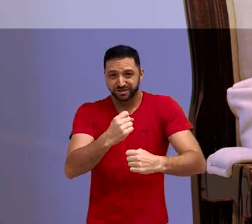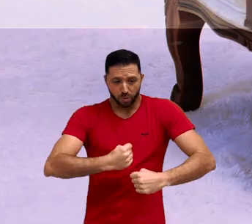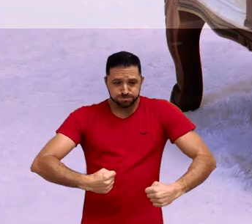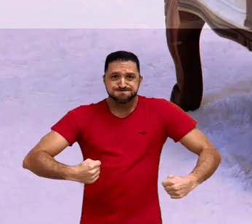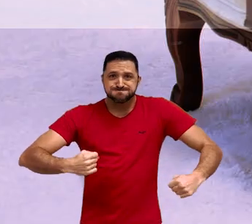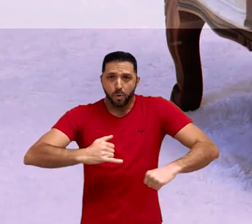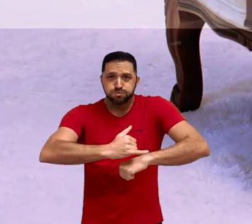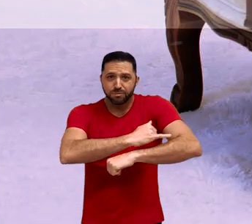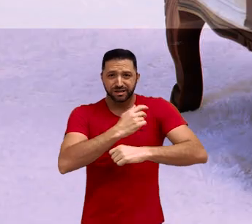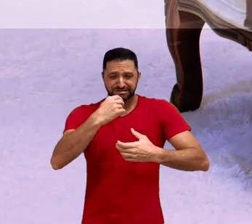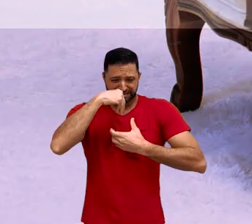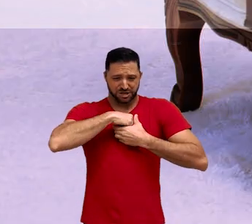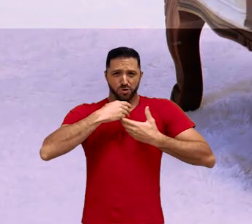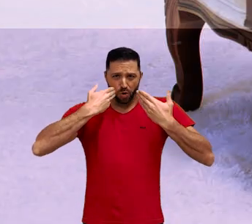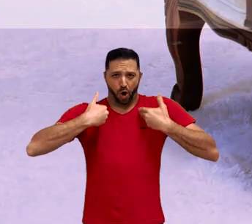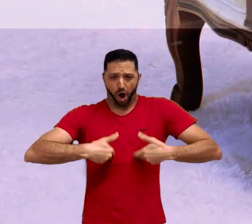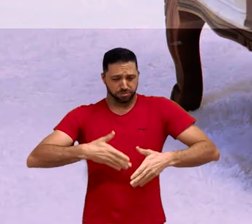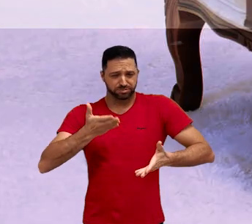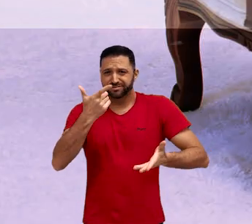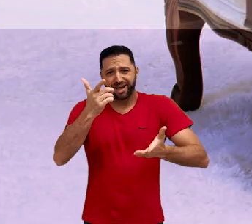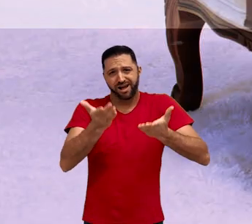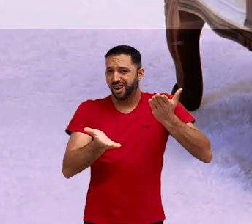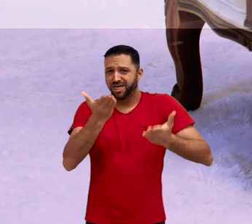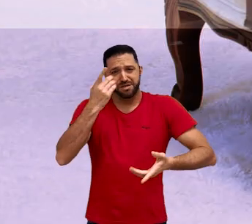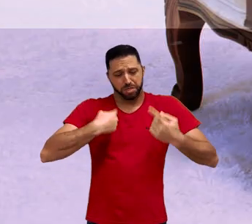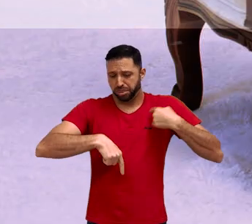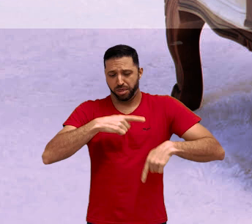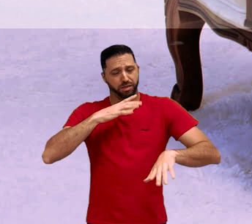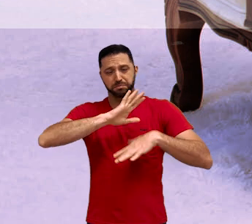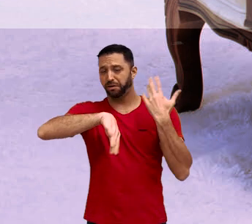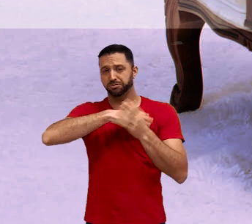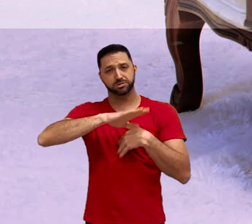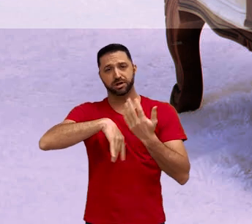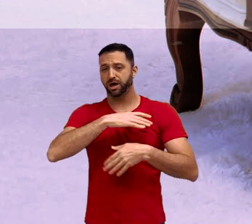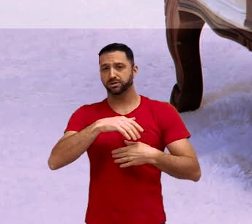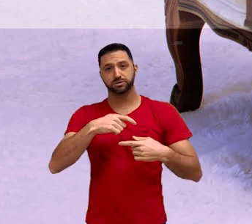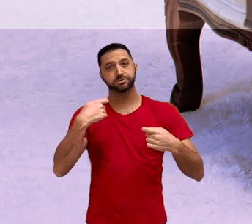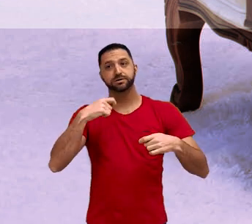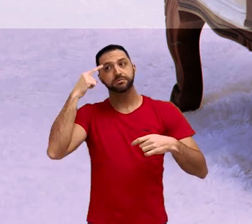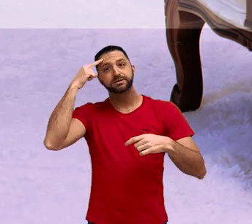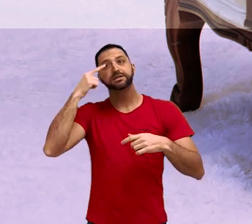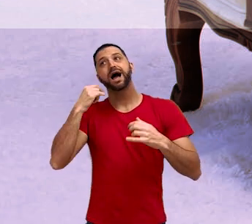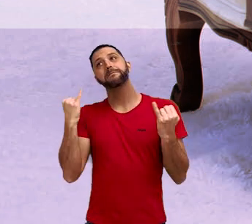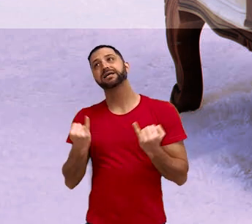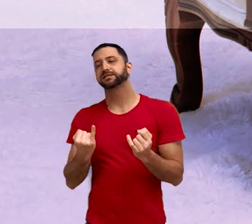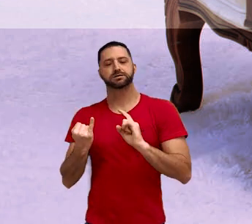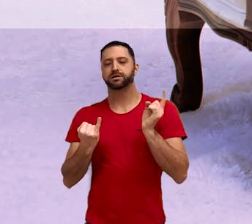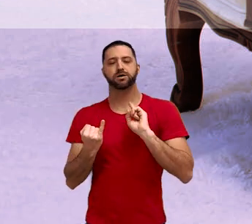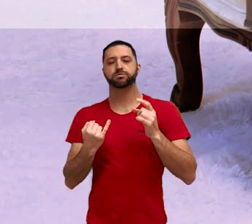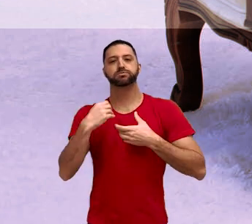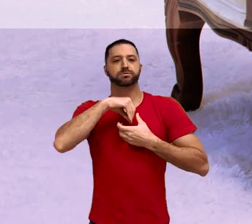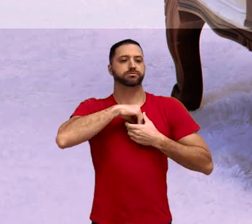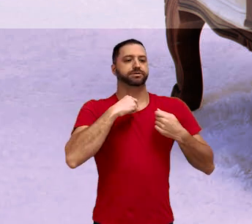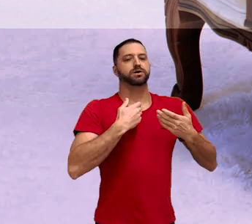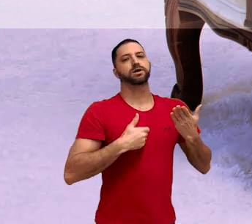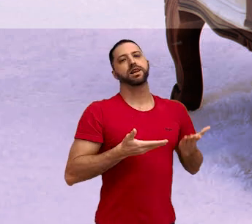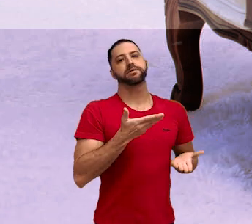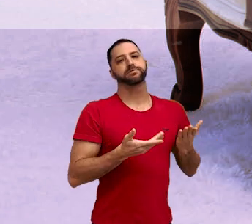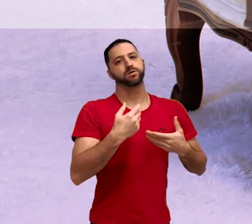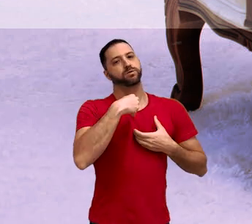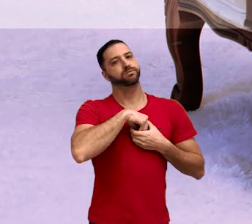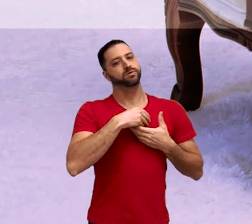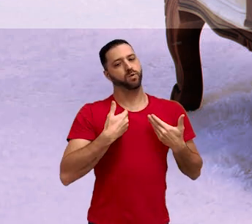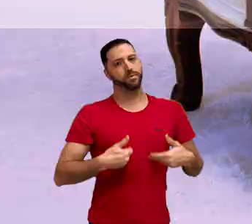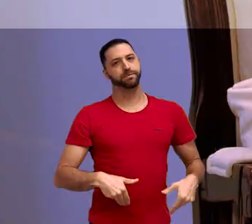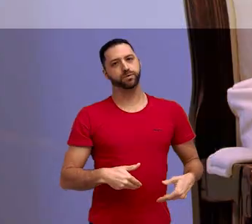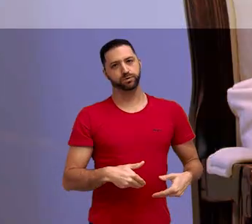muito? Quando você está acima do peso, os teus hormônios estão todos desequilibrados. Então, você não tem que pensar em emagrecer, você tem que pensar como que eu